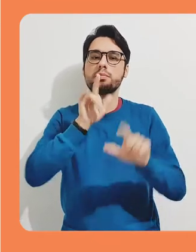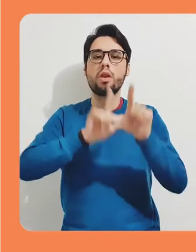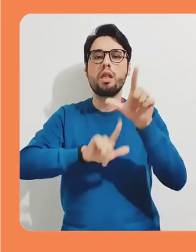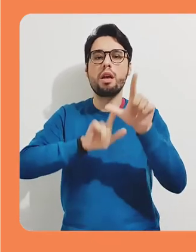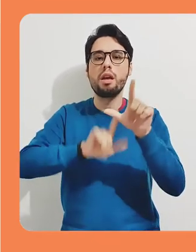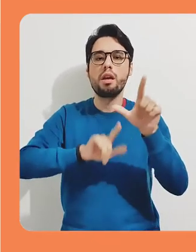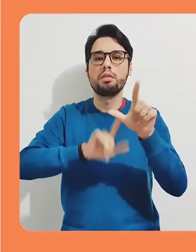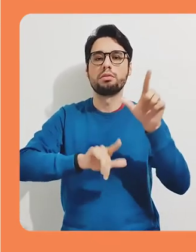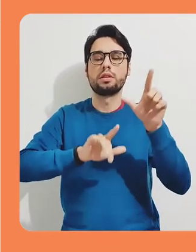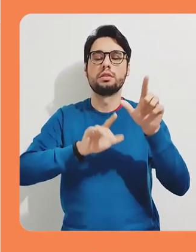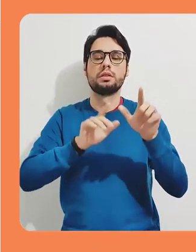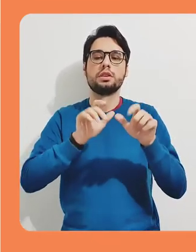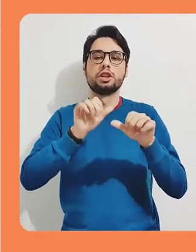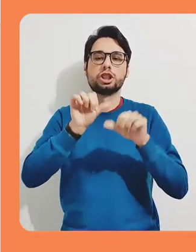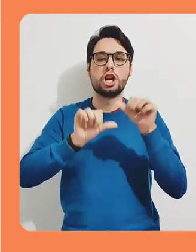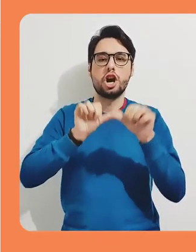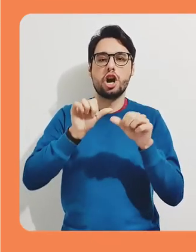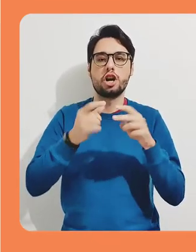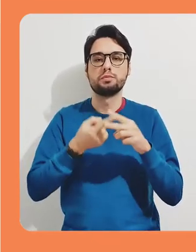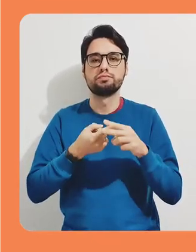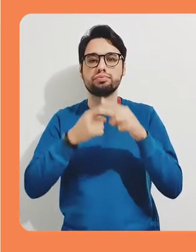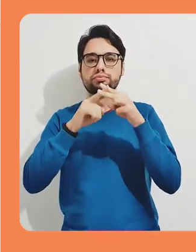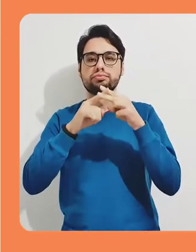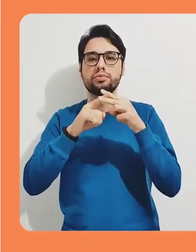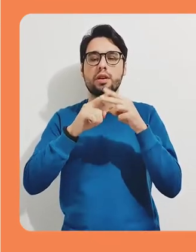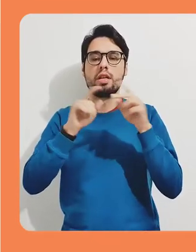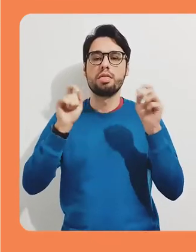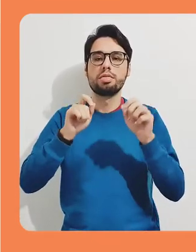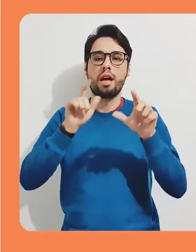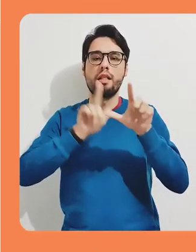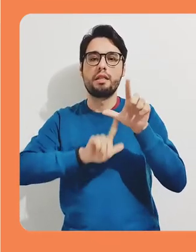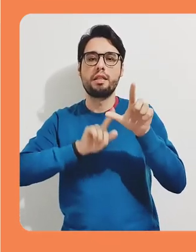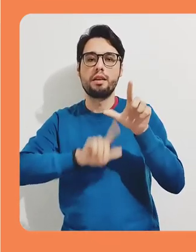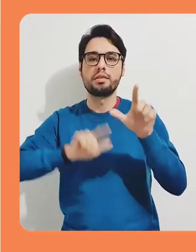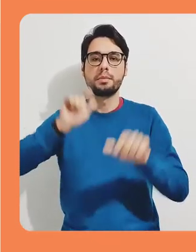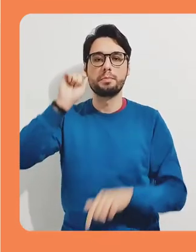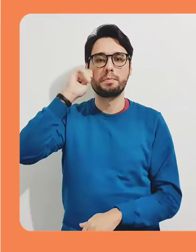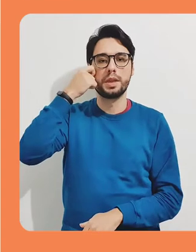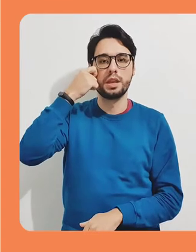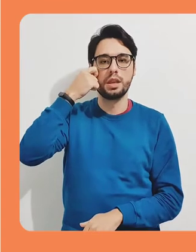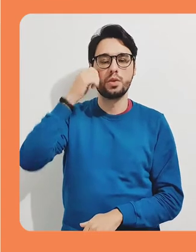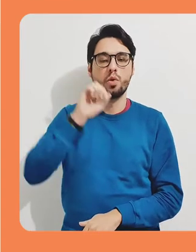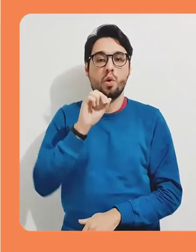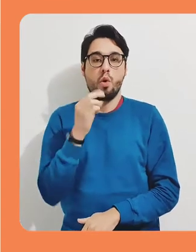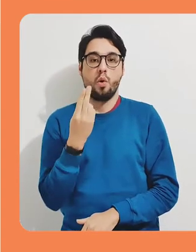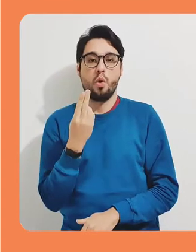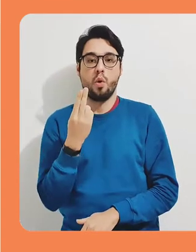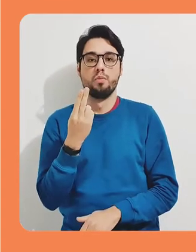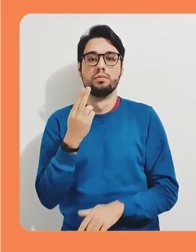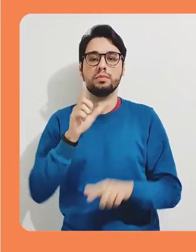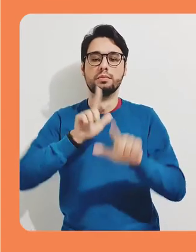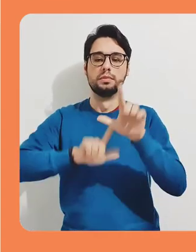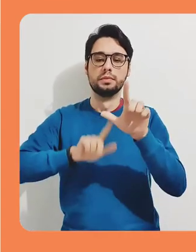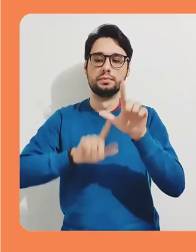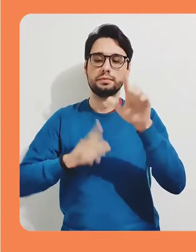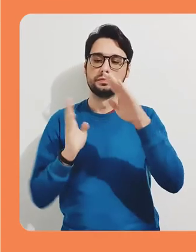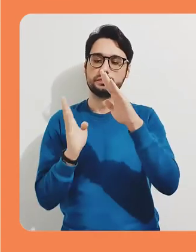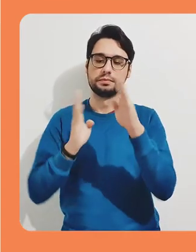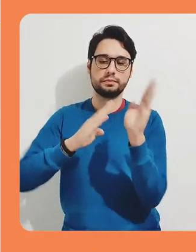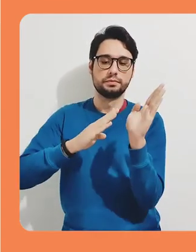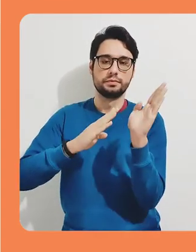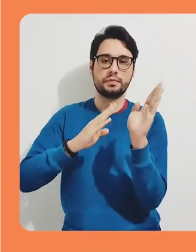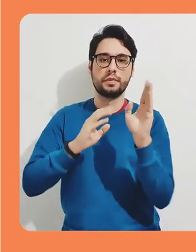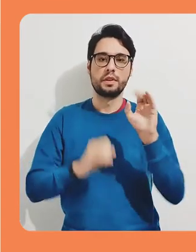basicamente como os editores de texto conhecidos, como a marcação